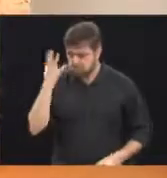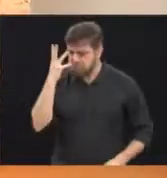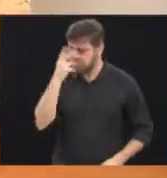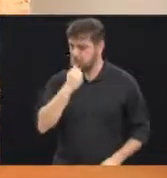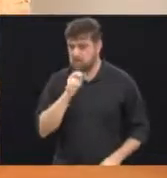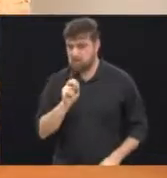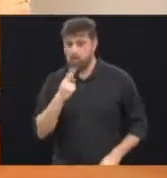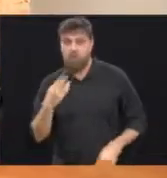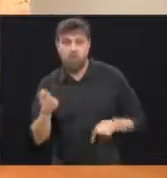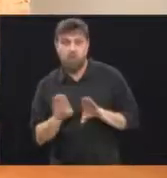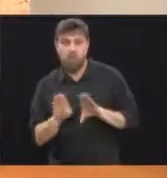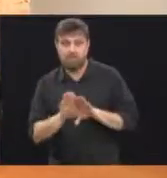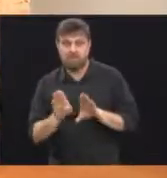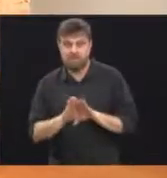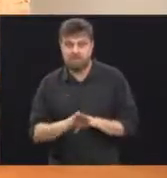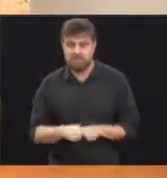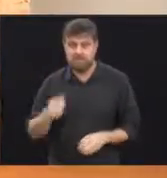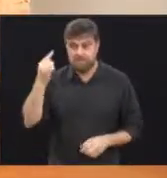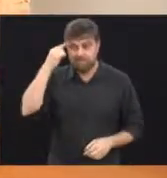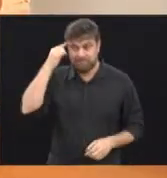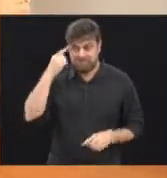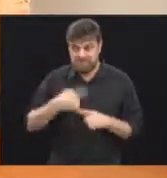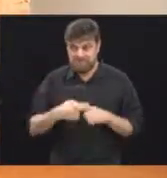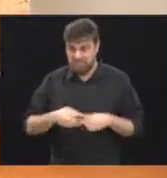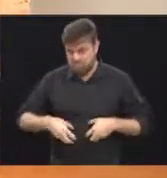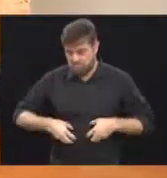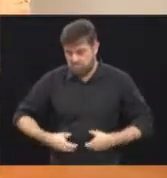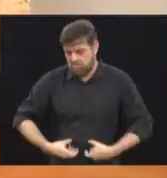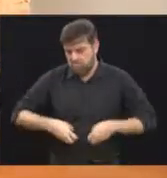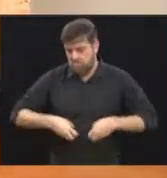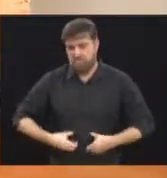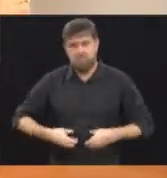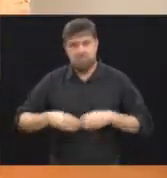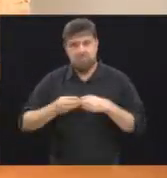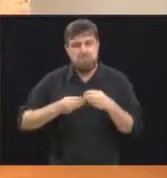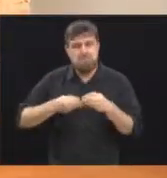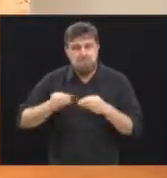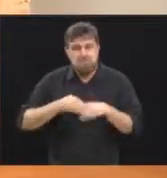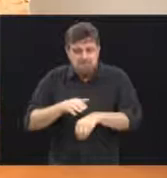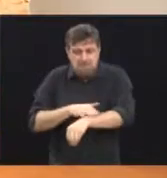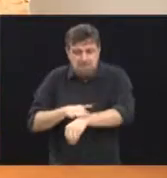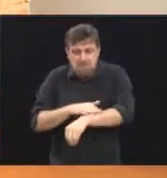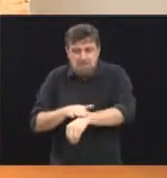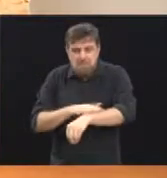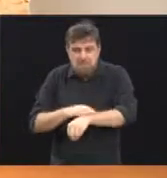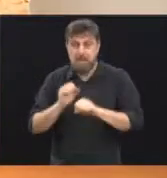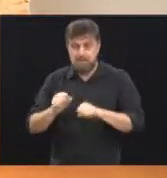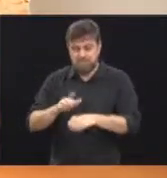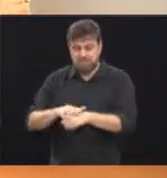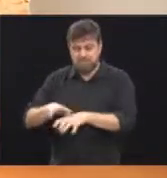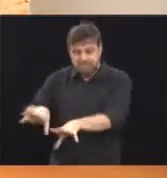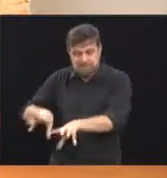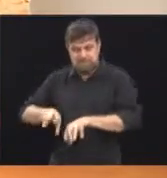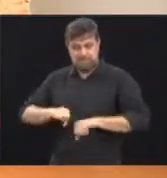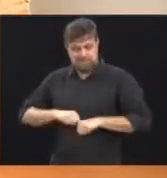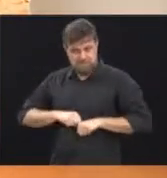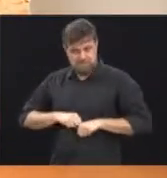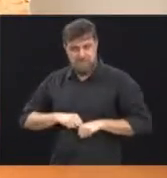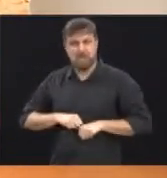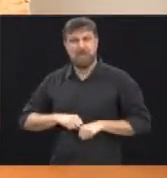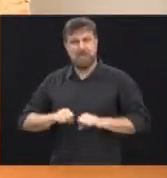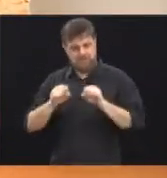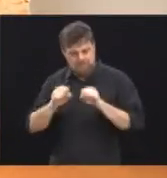esteticamente ou até porque muitas vezes esse excesso de pele, ele pode trazer dermatite de contato, ele